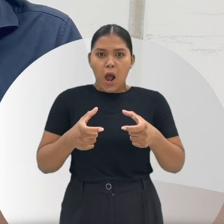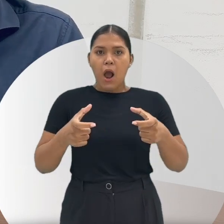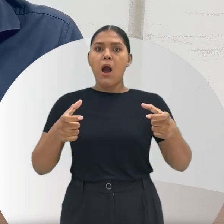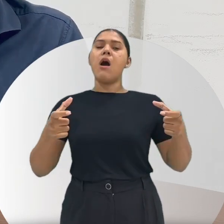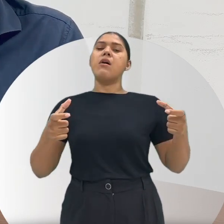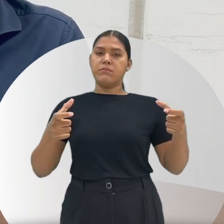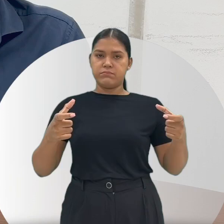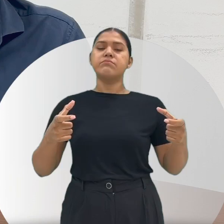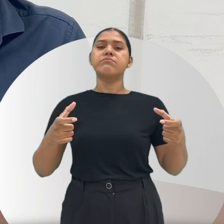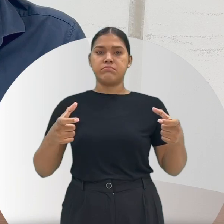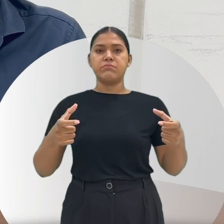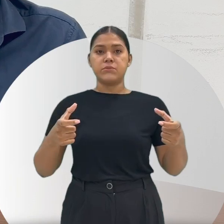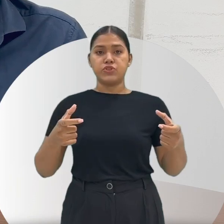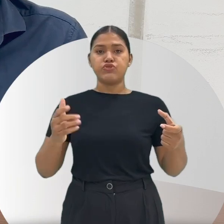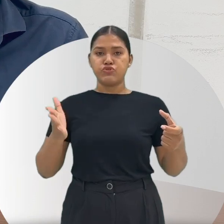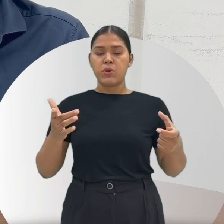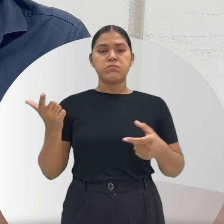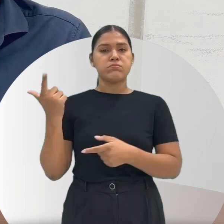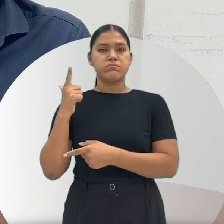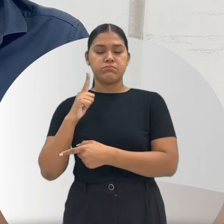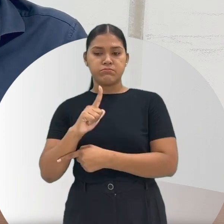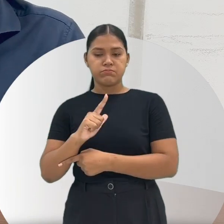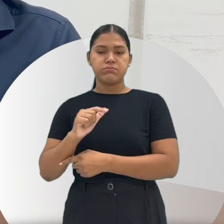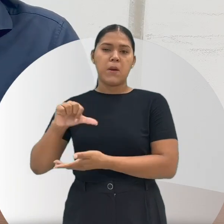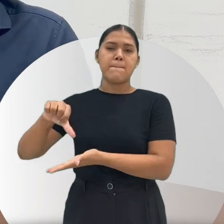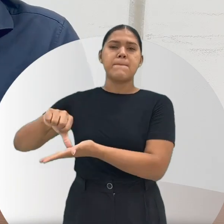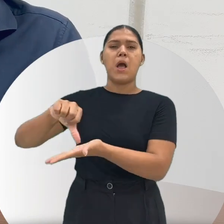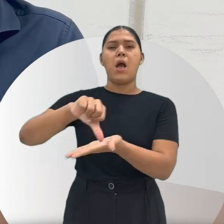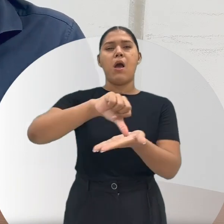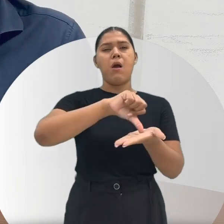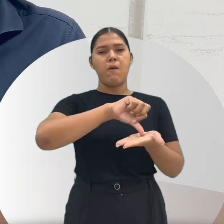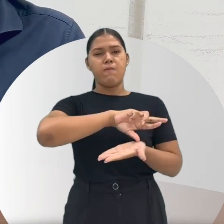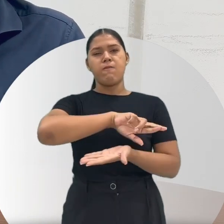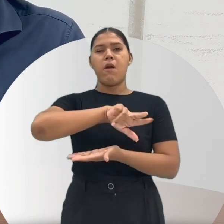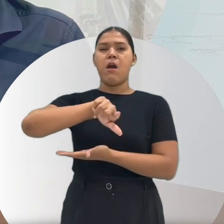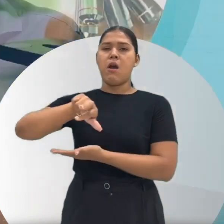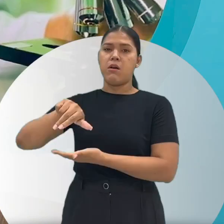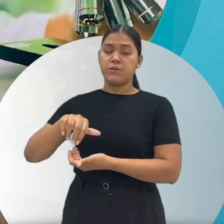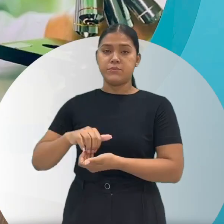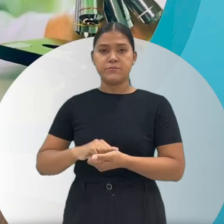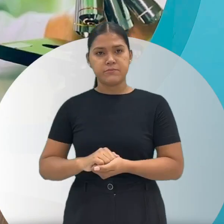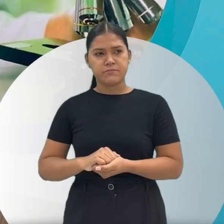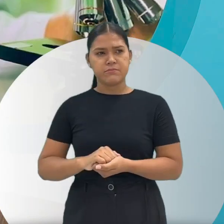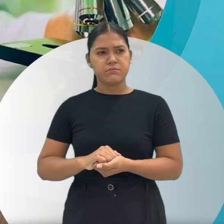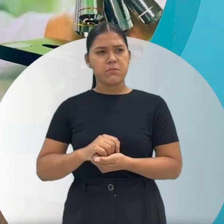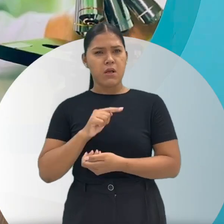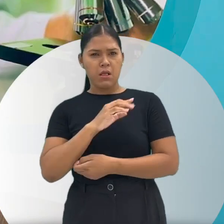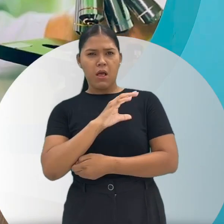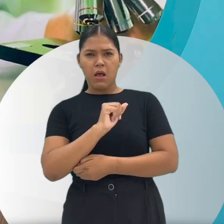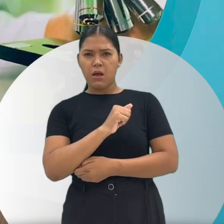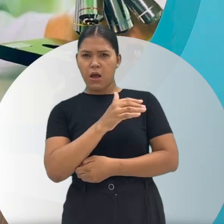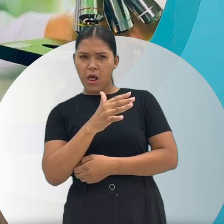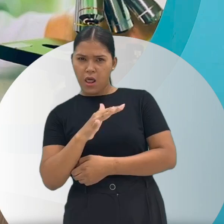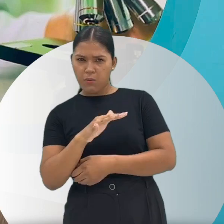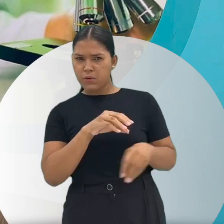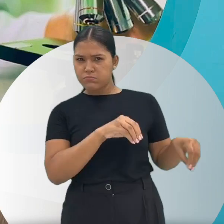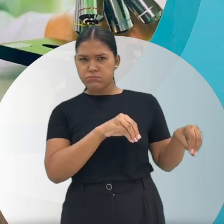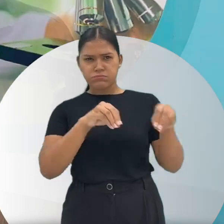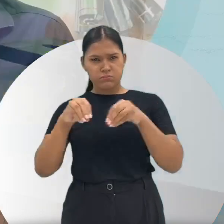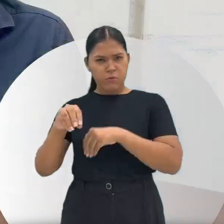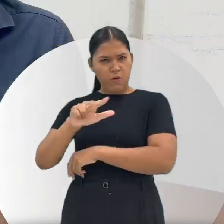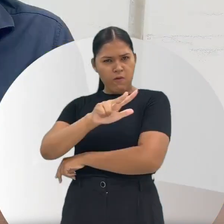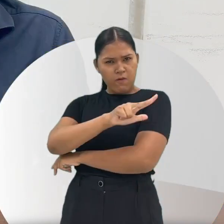que hoje dá os resultados que a gente vê no estado de Rondônia. Daí do Calama você acabou indo para Vilhena, certo? Isso. E aí,